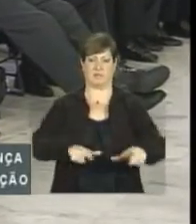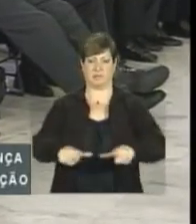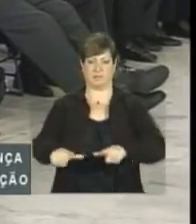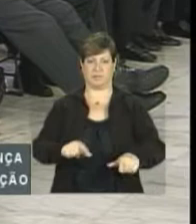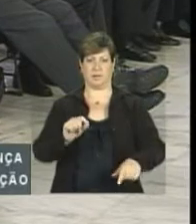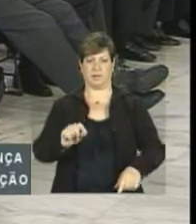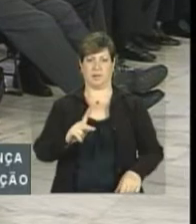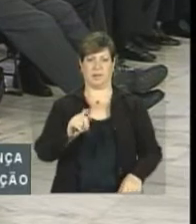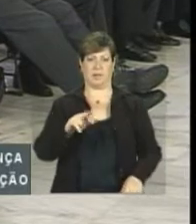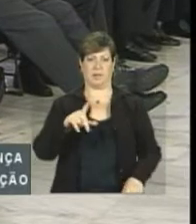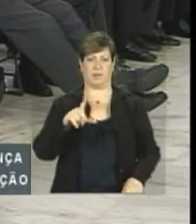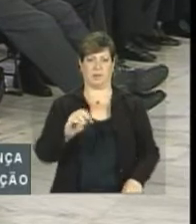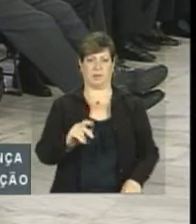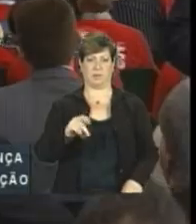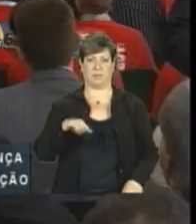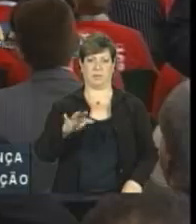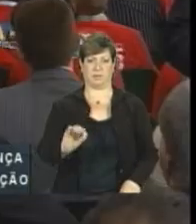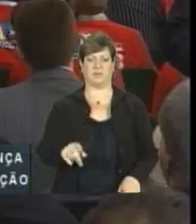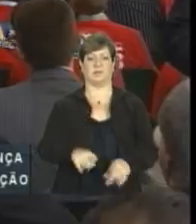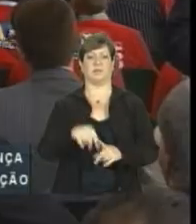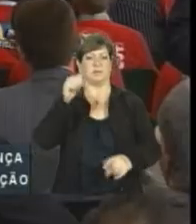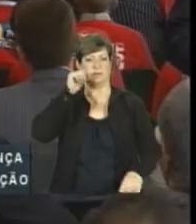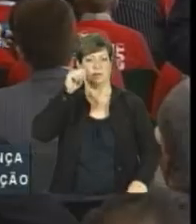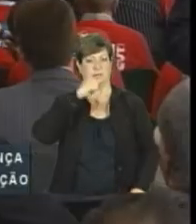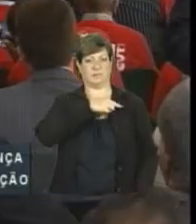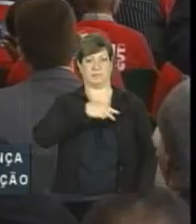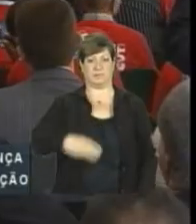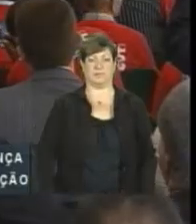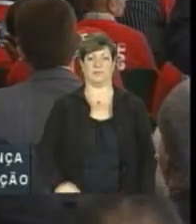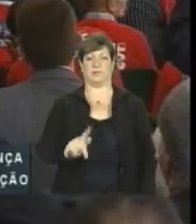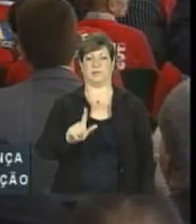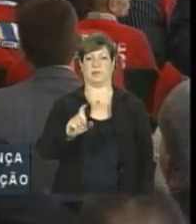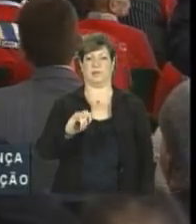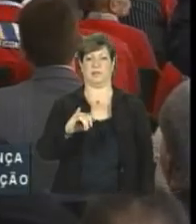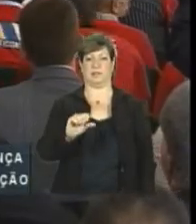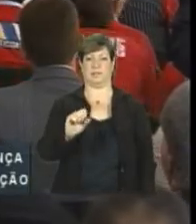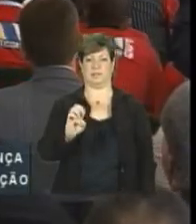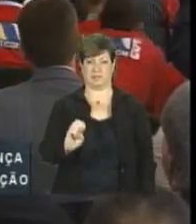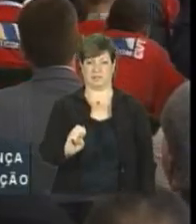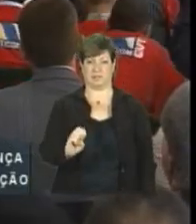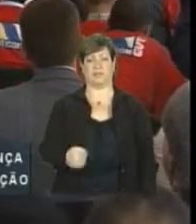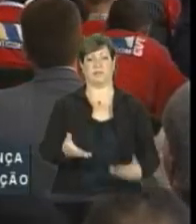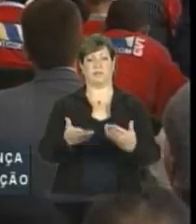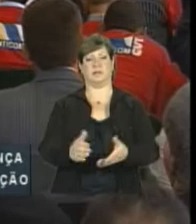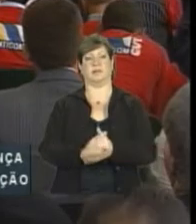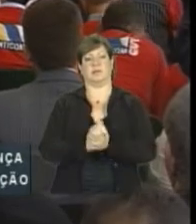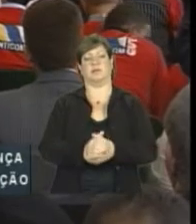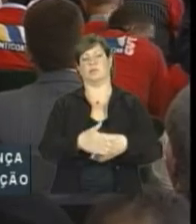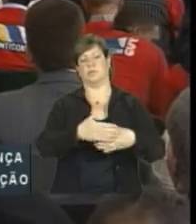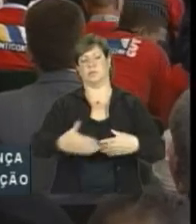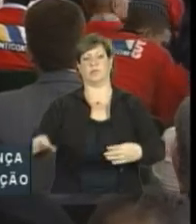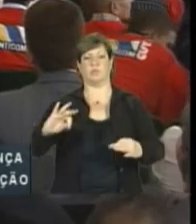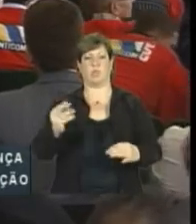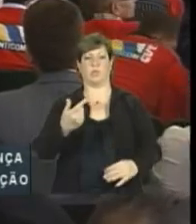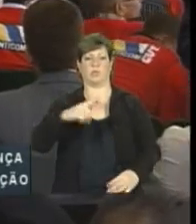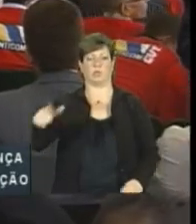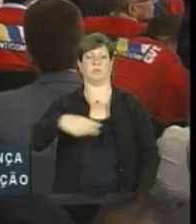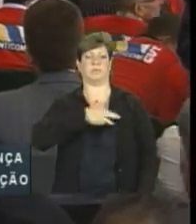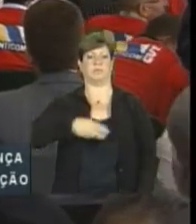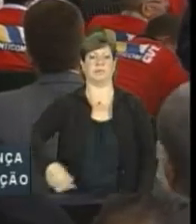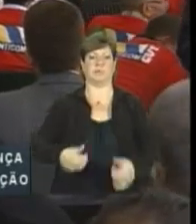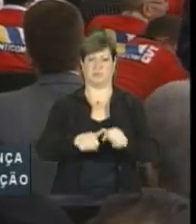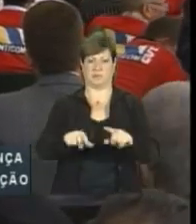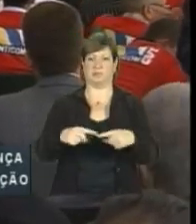Paulo Roberto Pinto, e a ministra Gleisi Hoffmann, da Casa Civil. Cumprimento a todos os demais